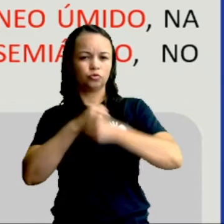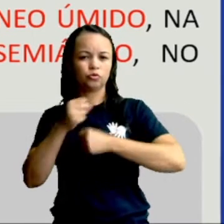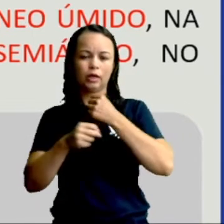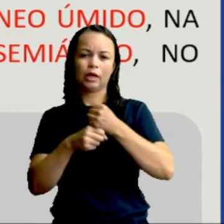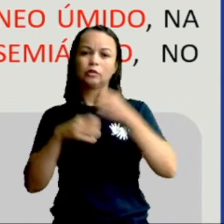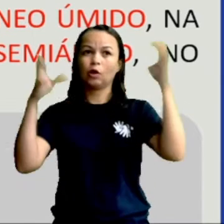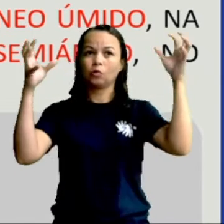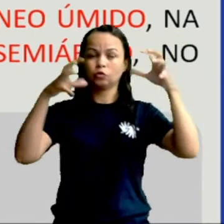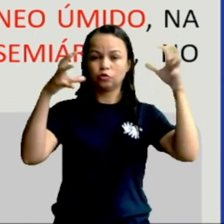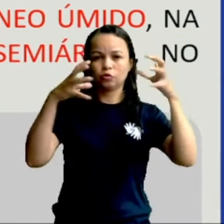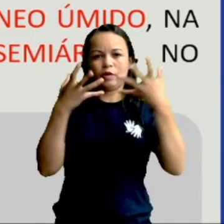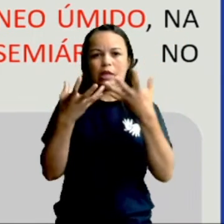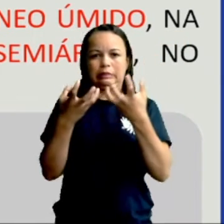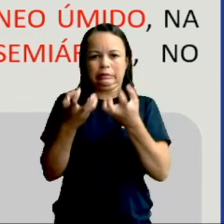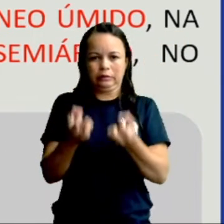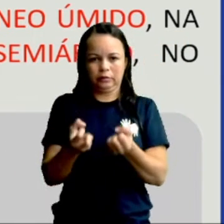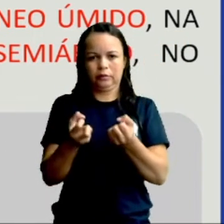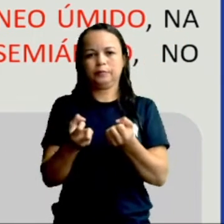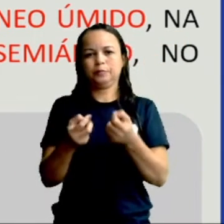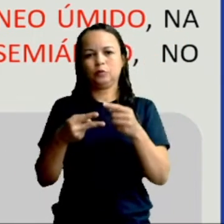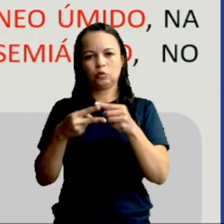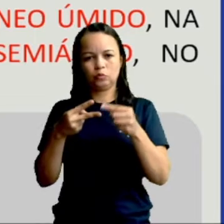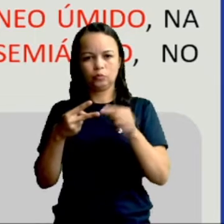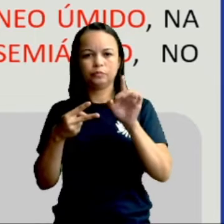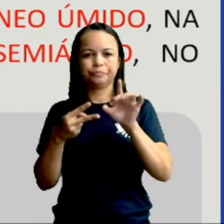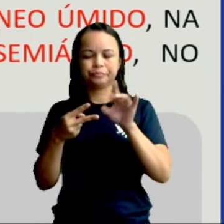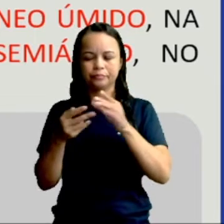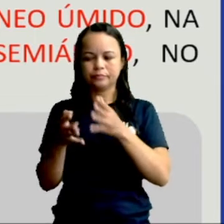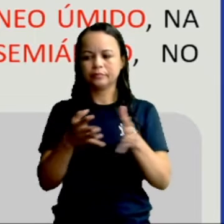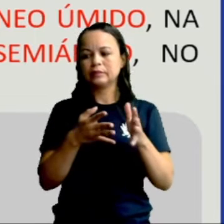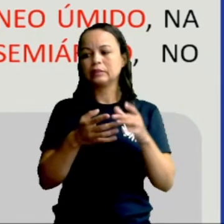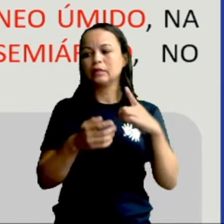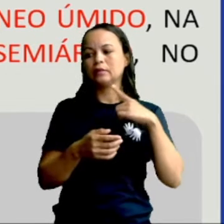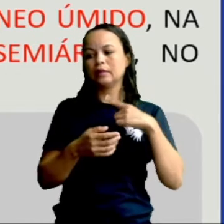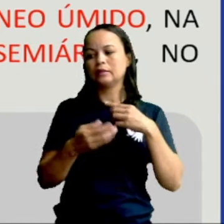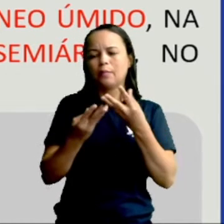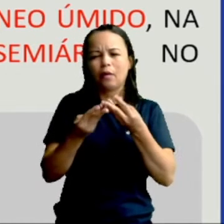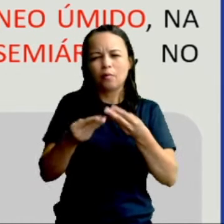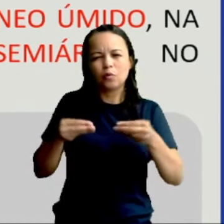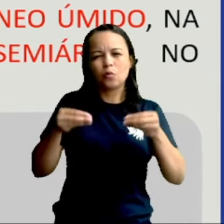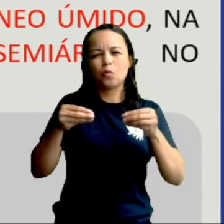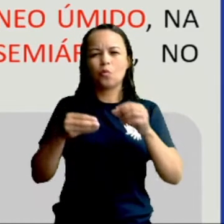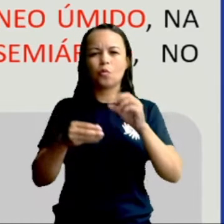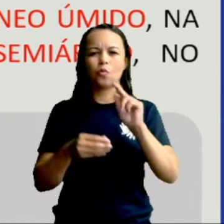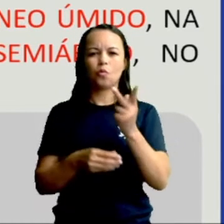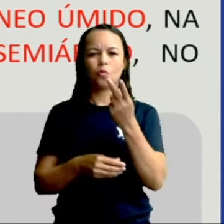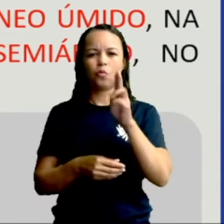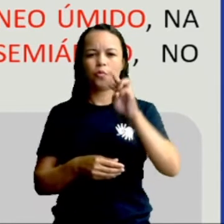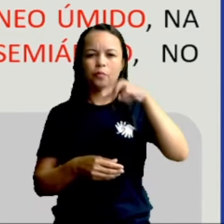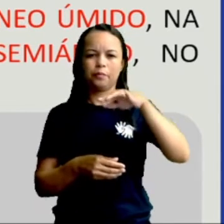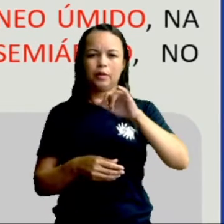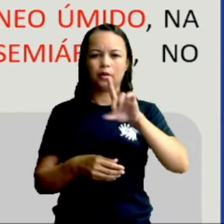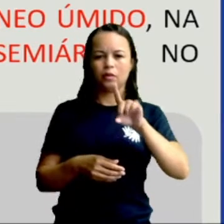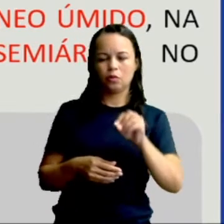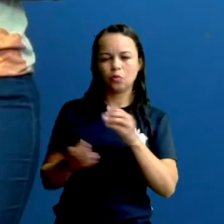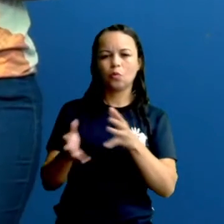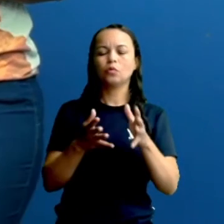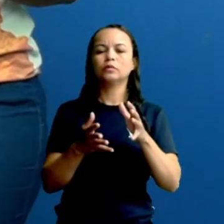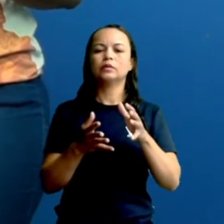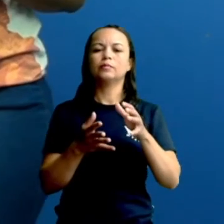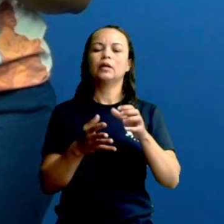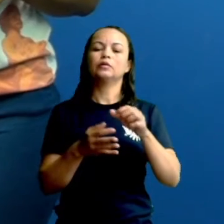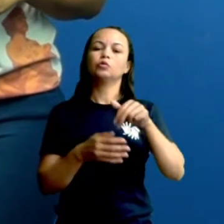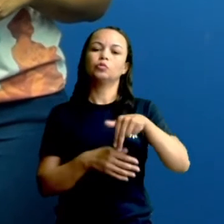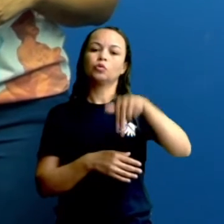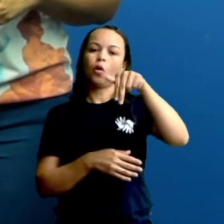e a estação da seca. Há também o clima litorâneo úmido na planície litorânea e o semiárido no norte